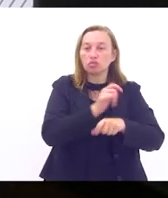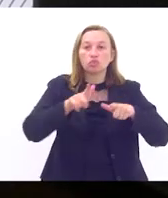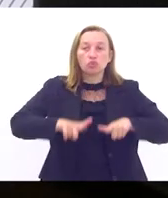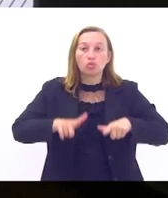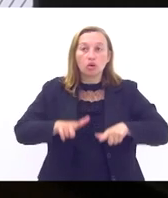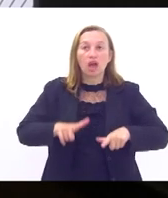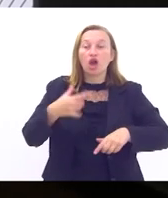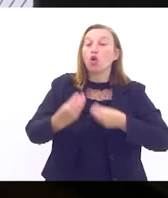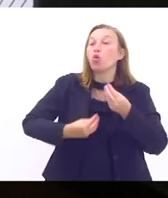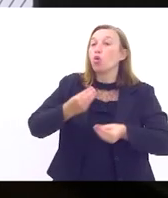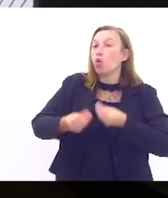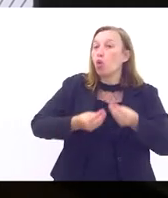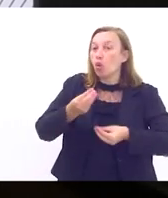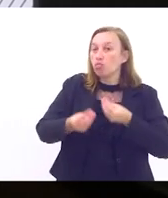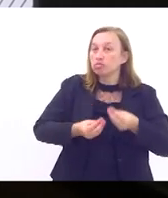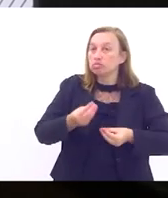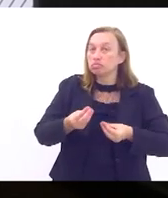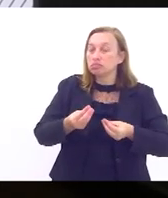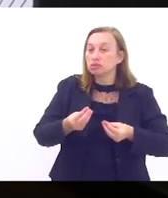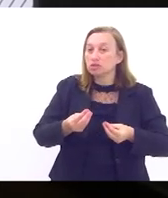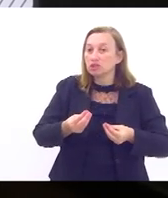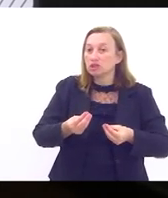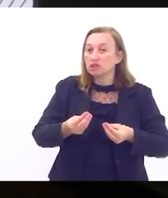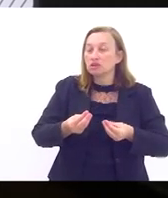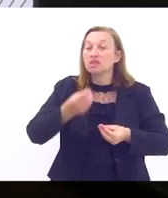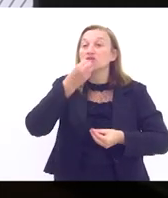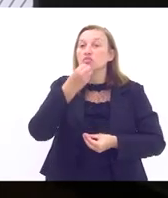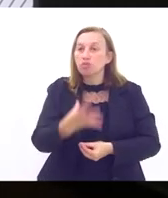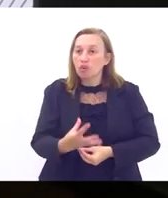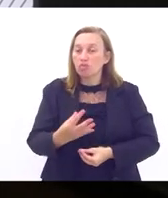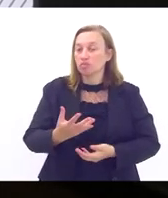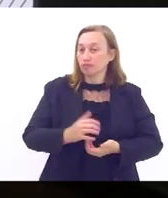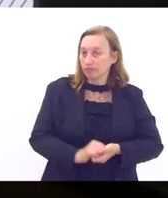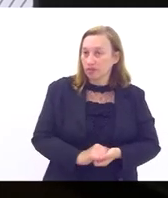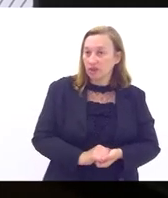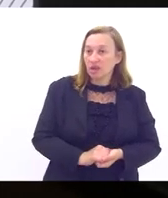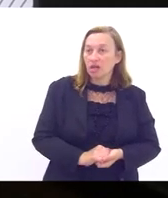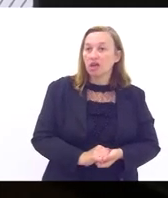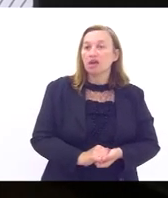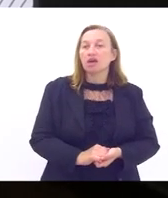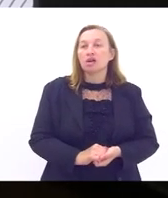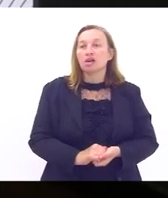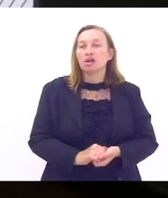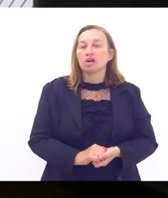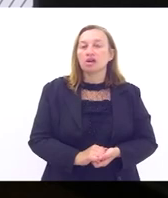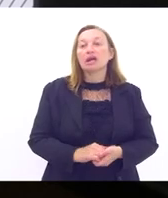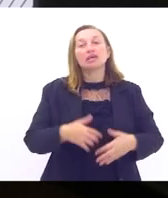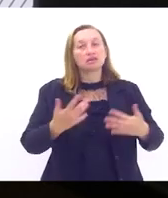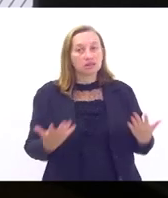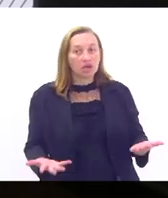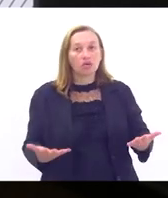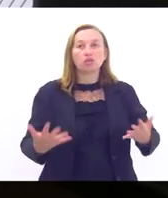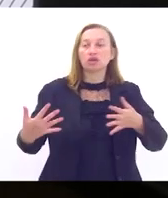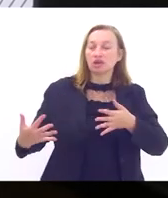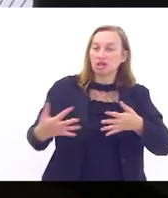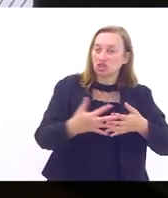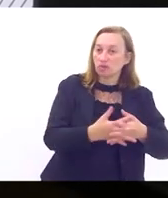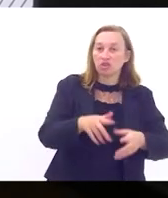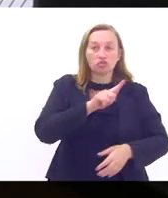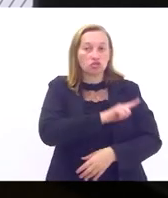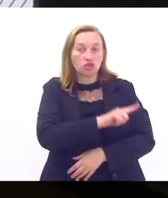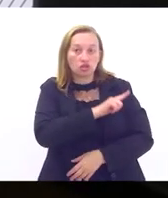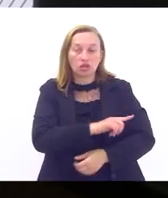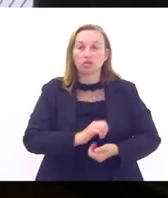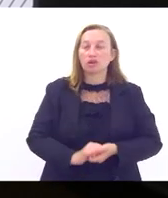que isso tem sido significativo, né? Então, o engajamento dos gestores,